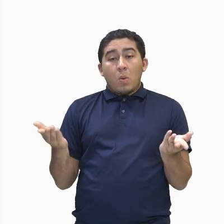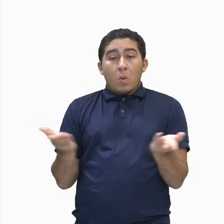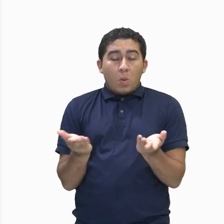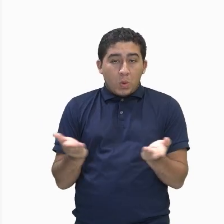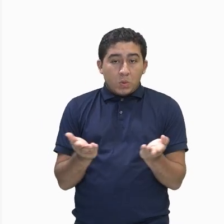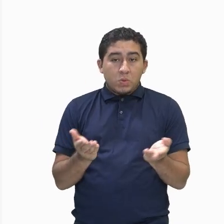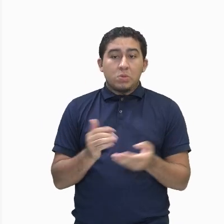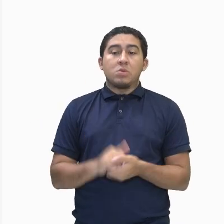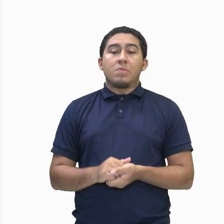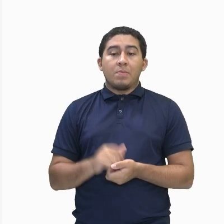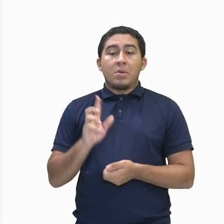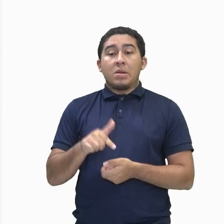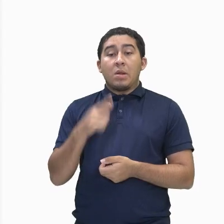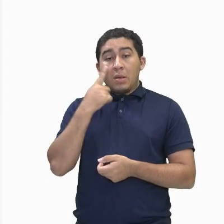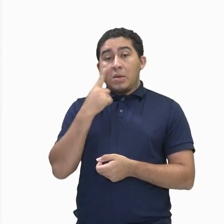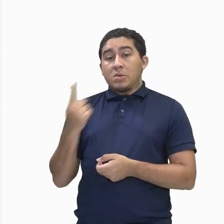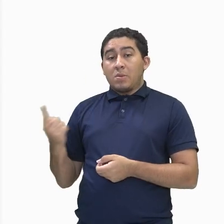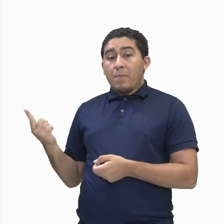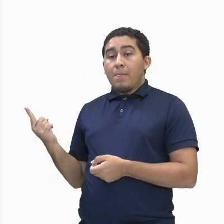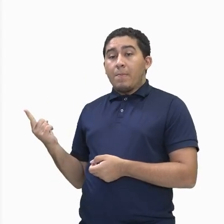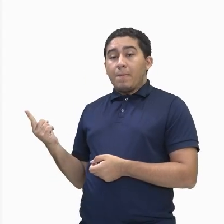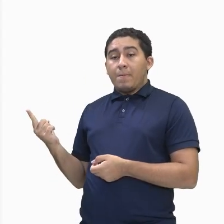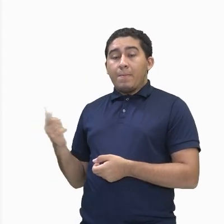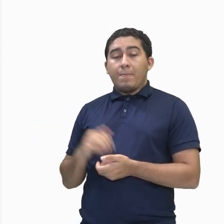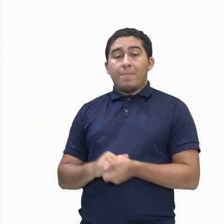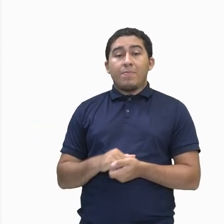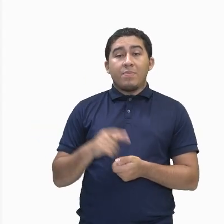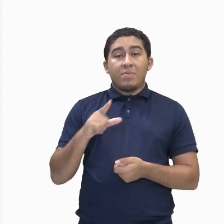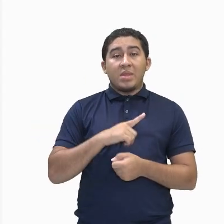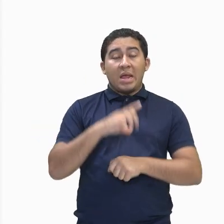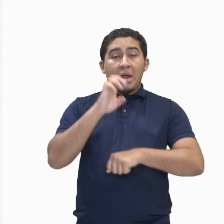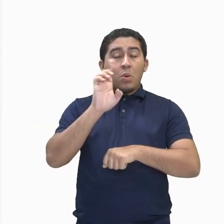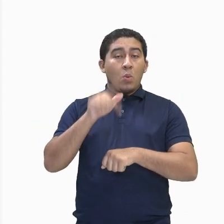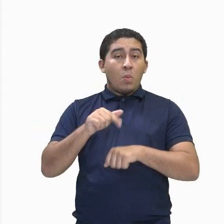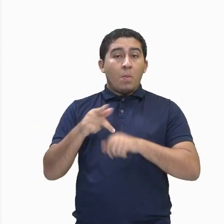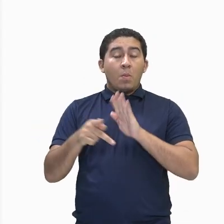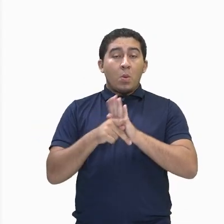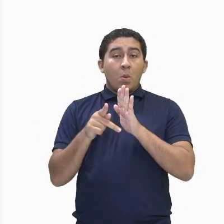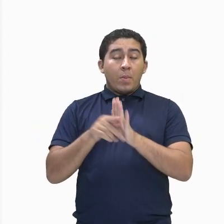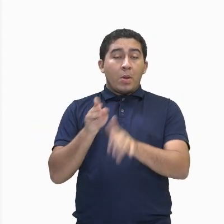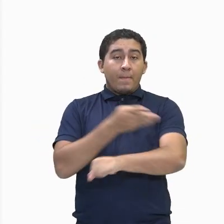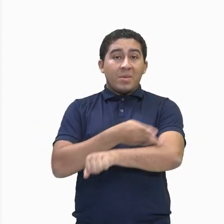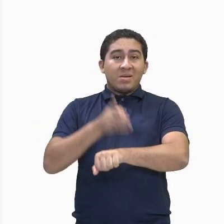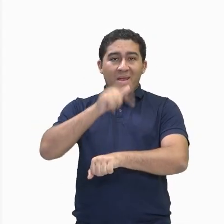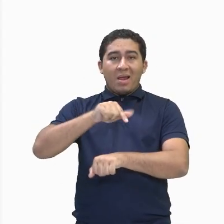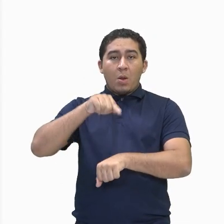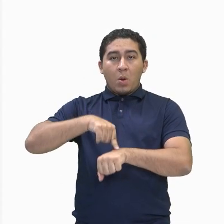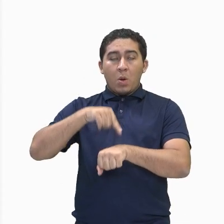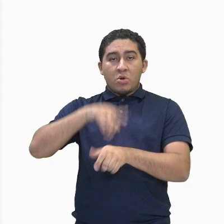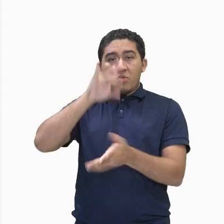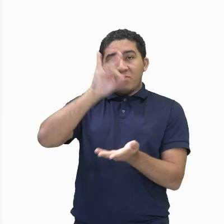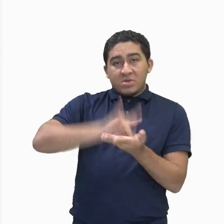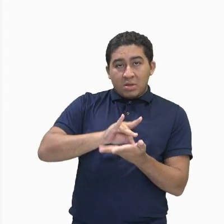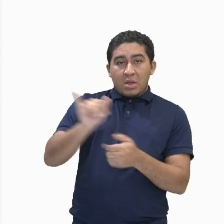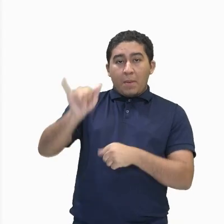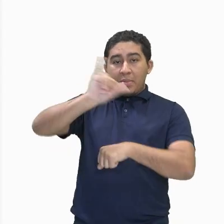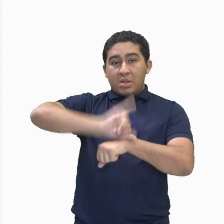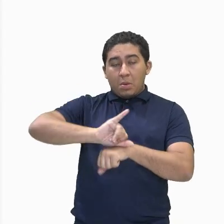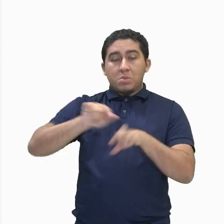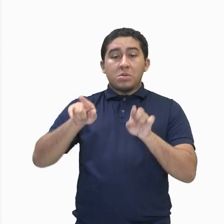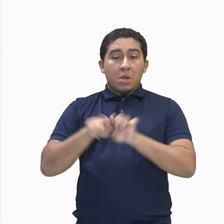ele se encontra dessa forma, né? Ali em branco surgiu para a gente o horário oficial de Brasília, e aí nós temos